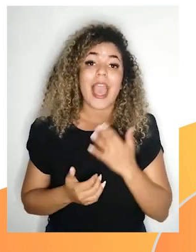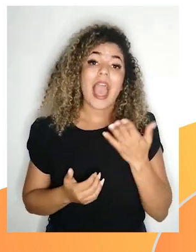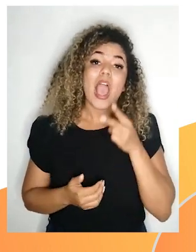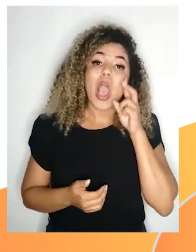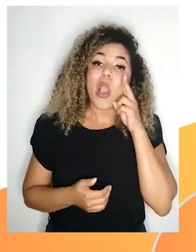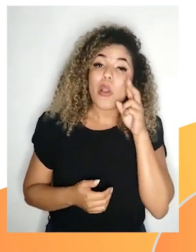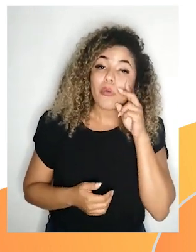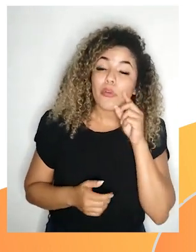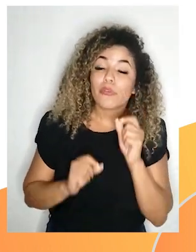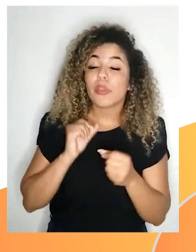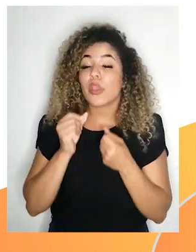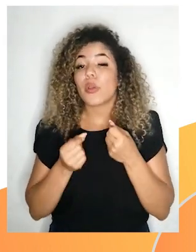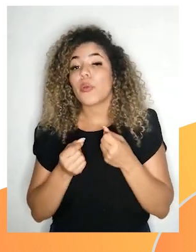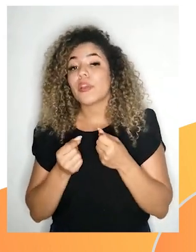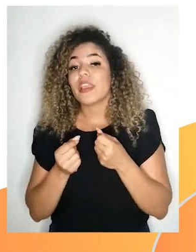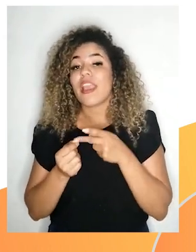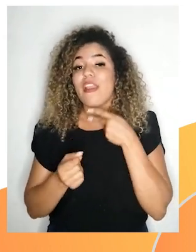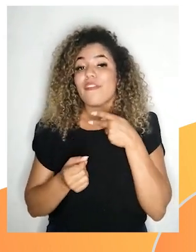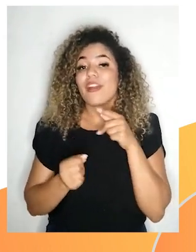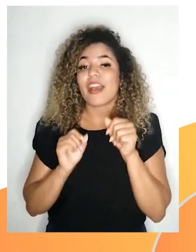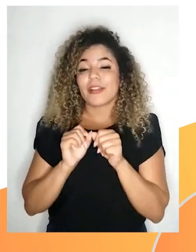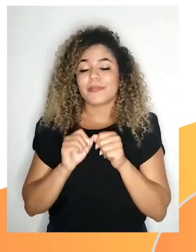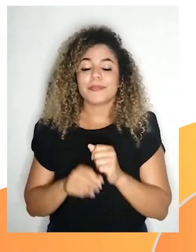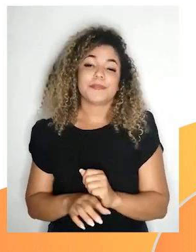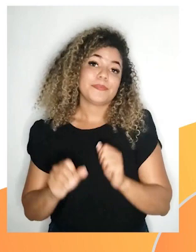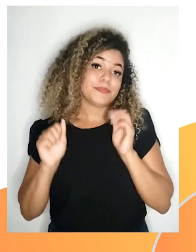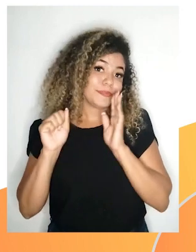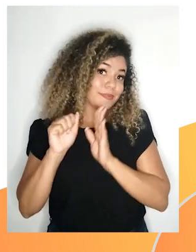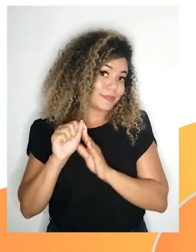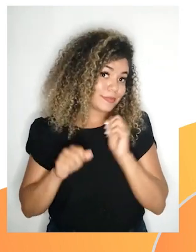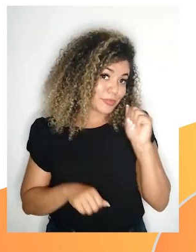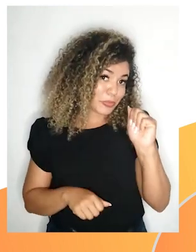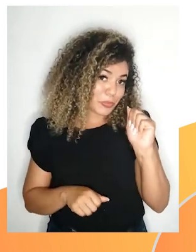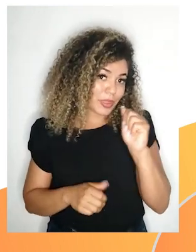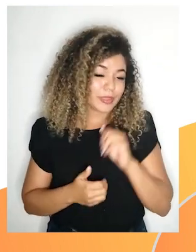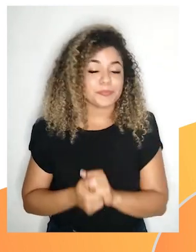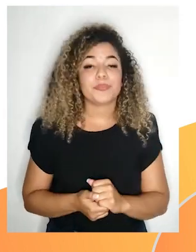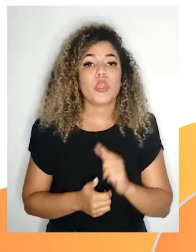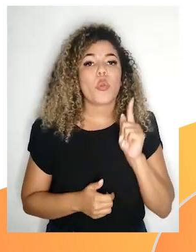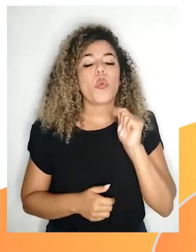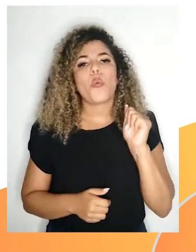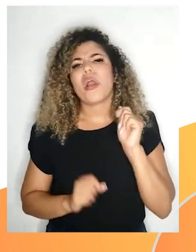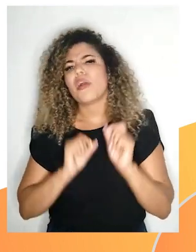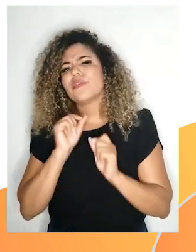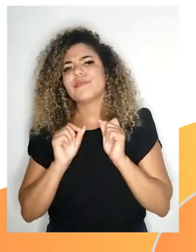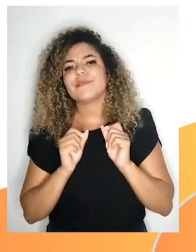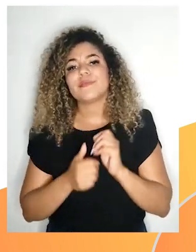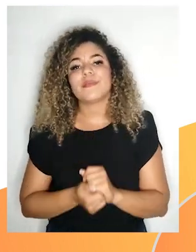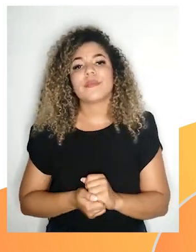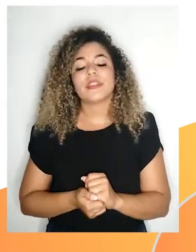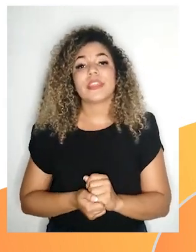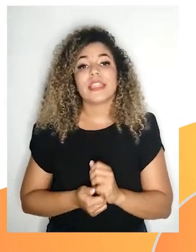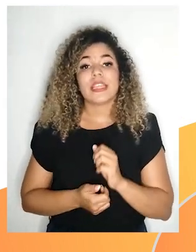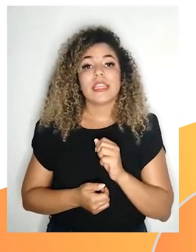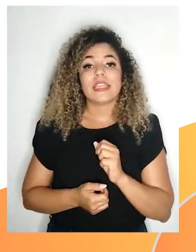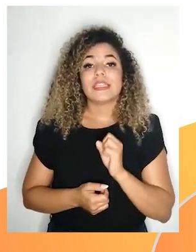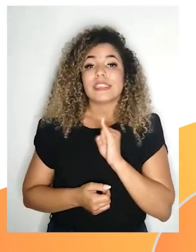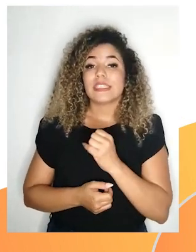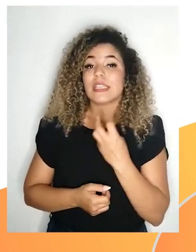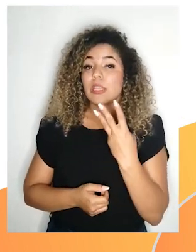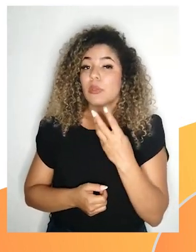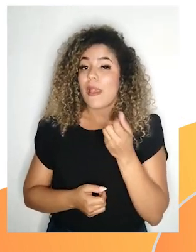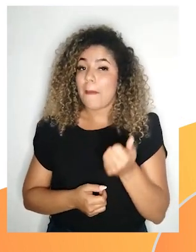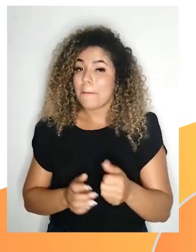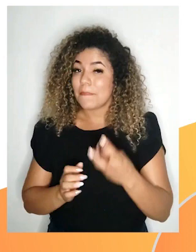aqui nessas instruções, vamos ver o que a gente tem no item A. E no item A, temos o seguinte: se em suas 3